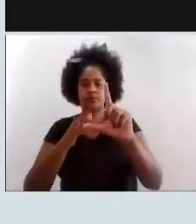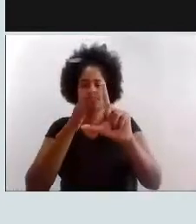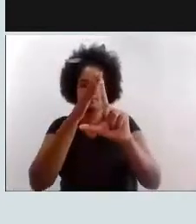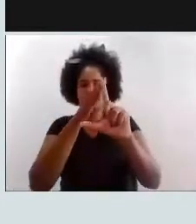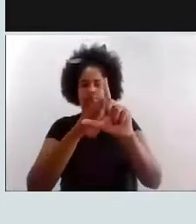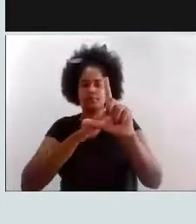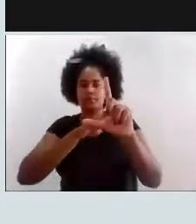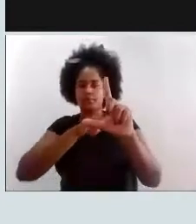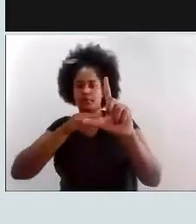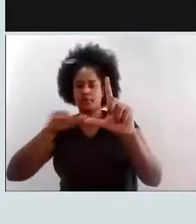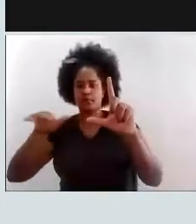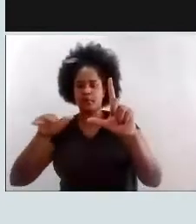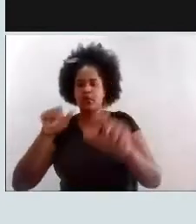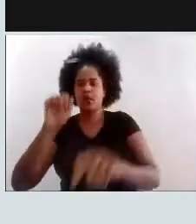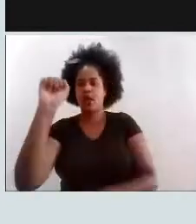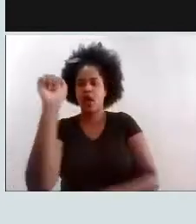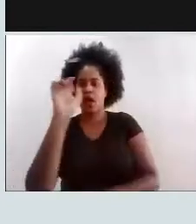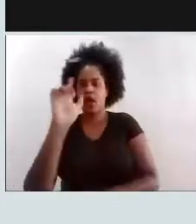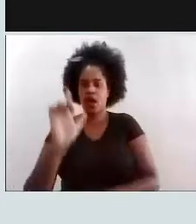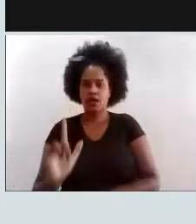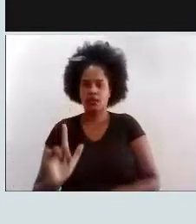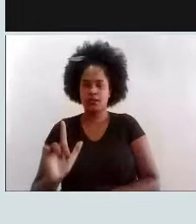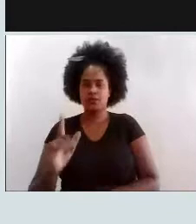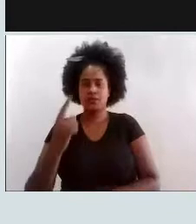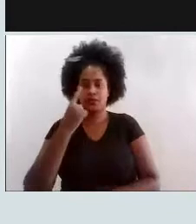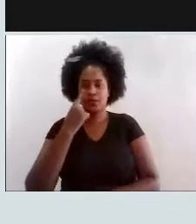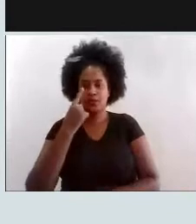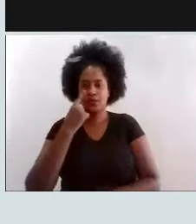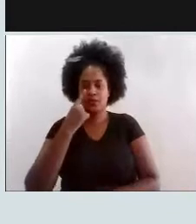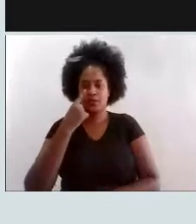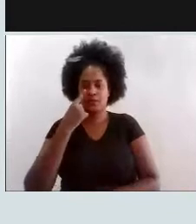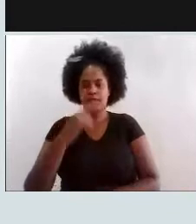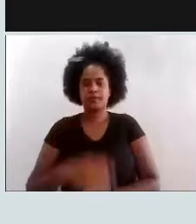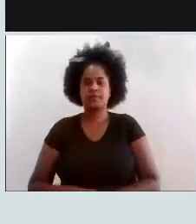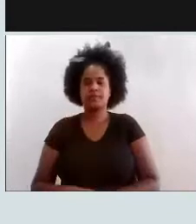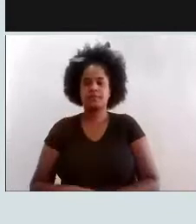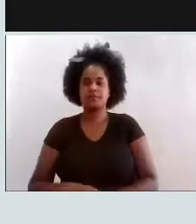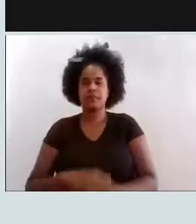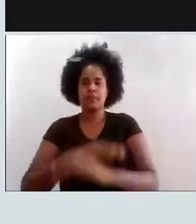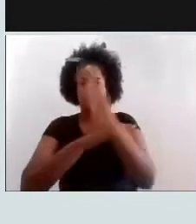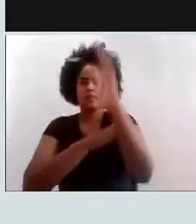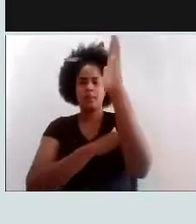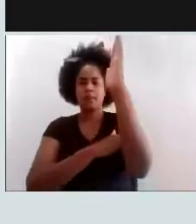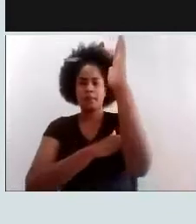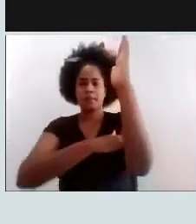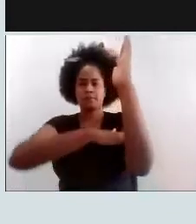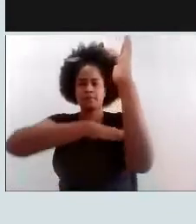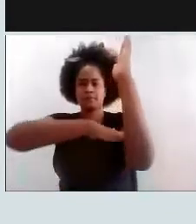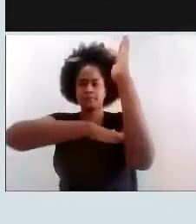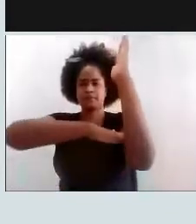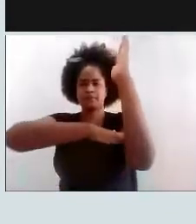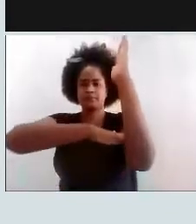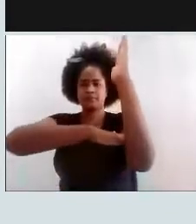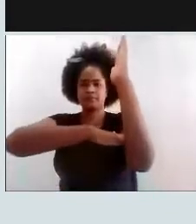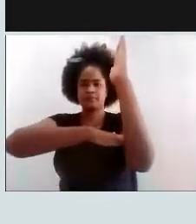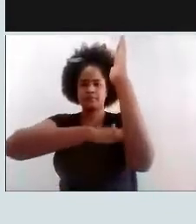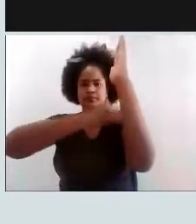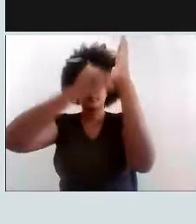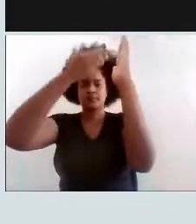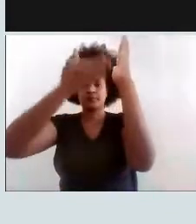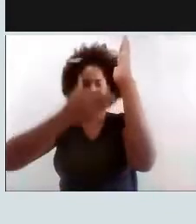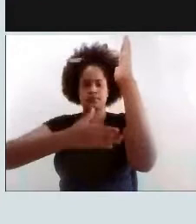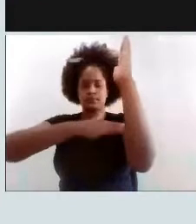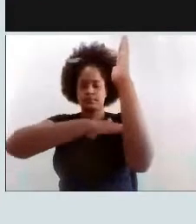para vocês entenderem. E eu queria que grifasse a parte